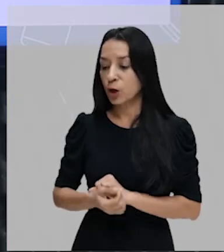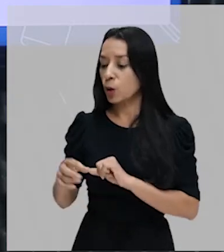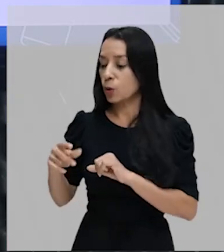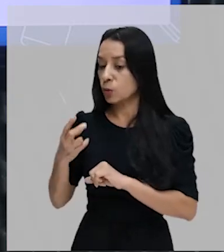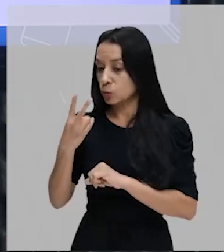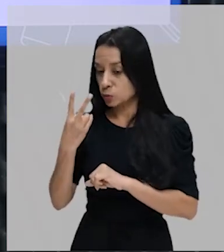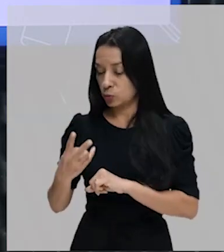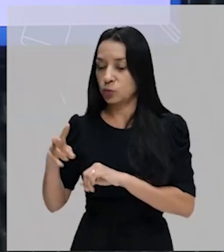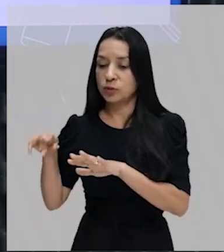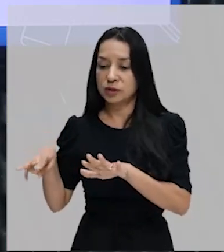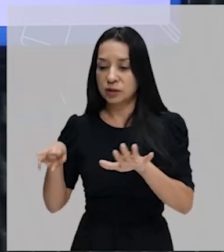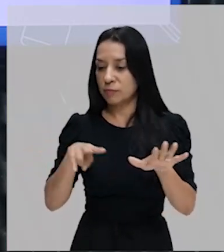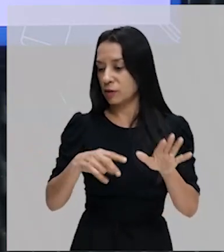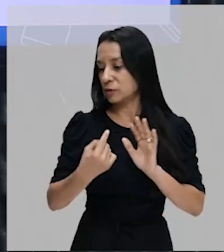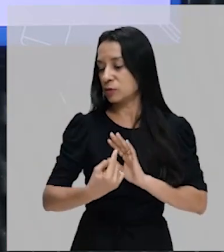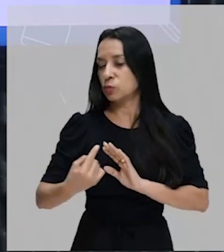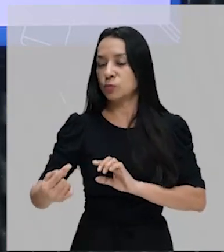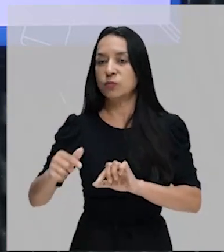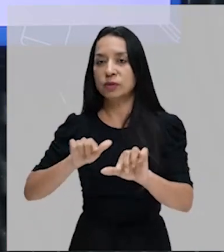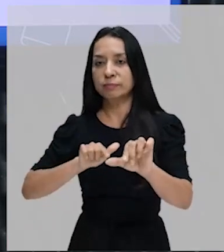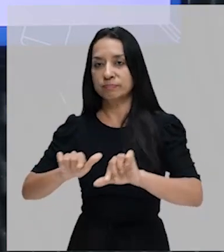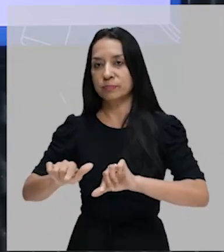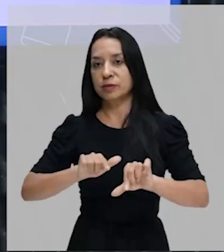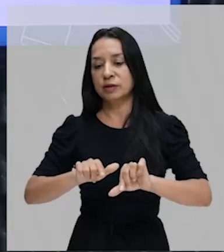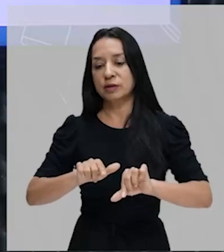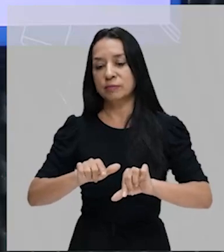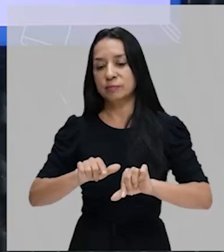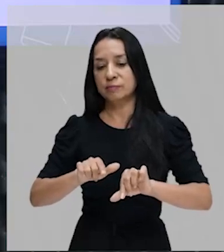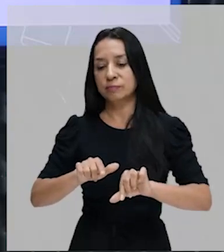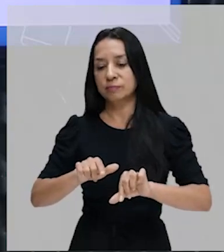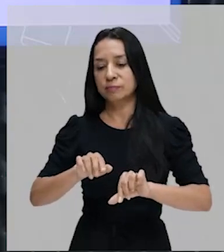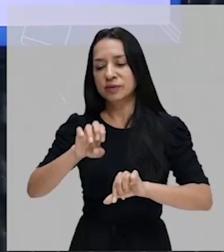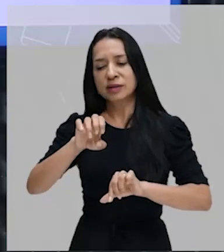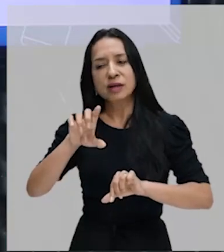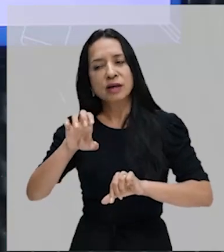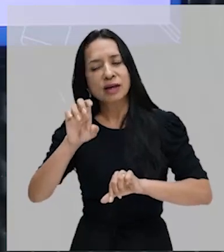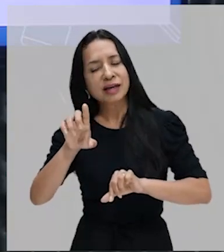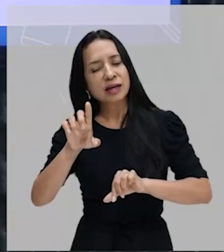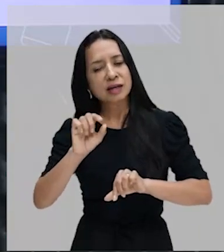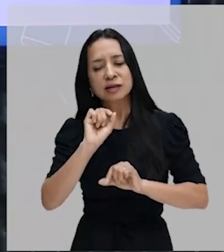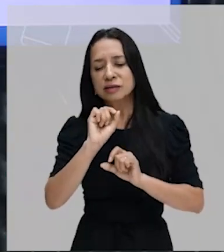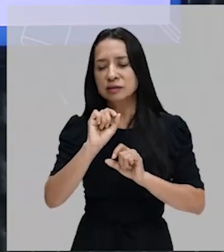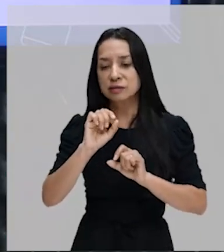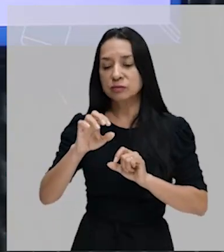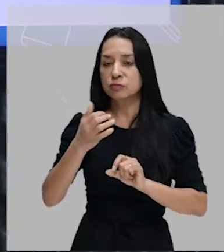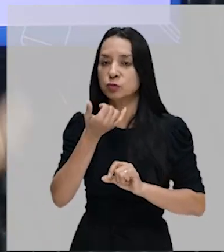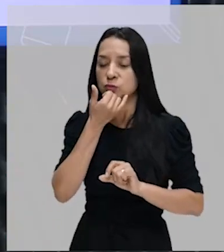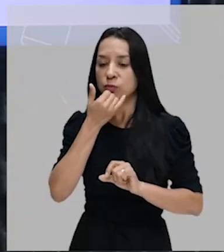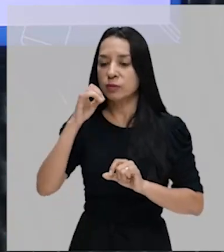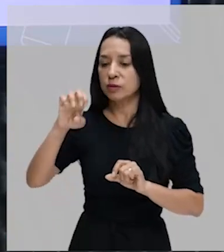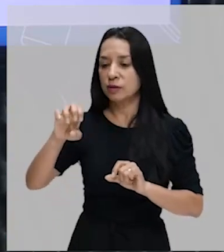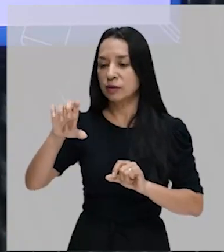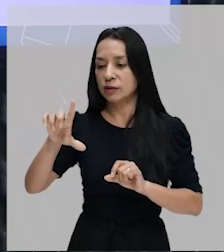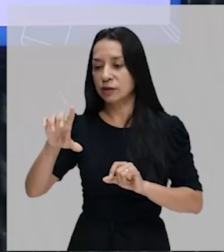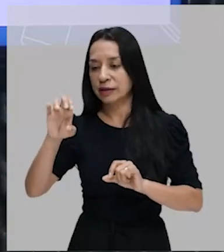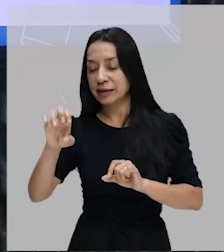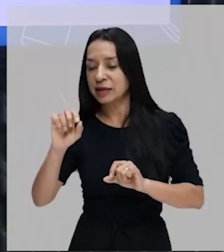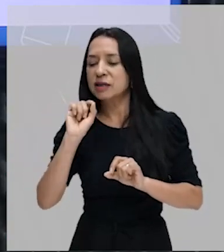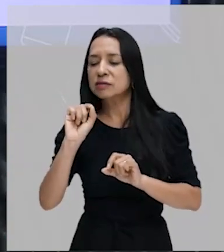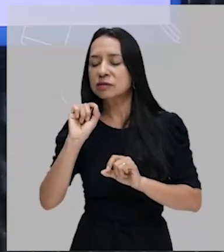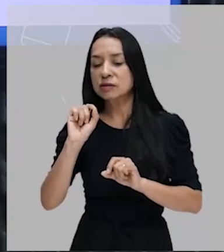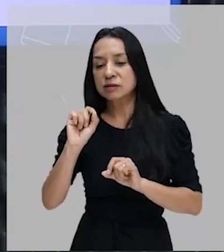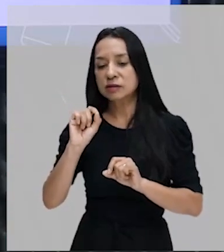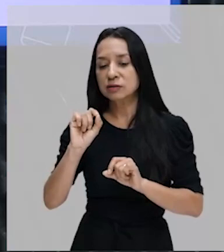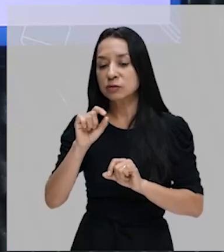semanas que ele não vai ao trabalho. Ele é quem? Fernando, não é isso? Então, na segunda oração, eu